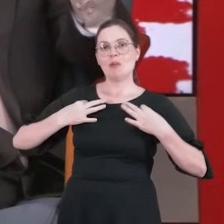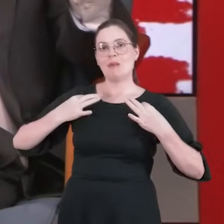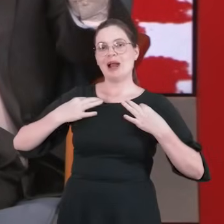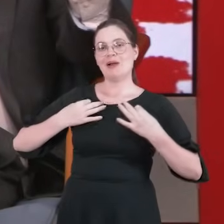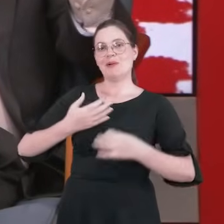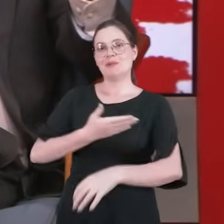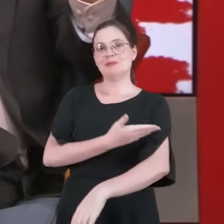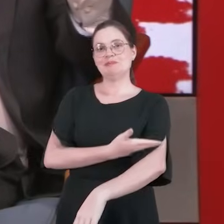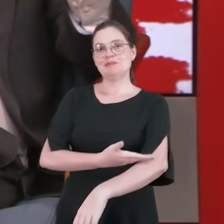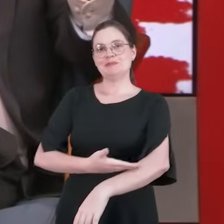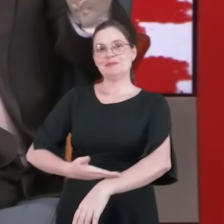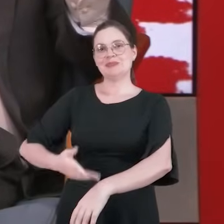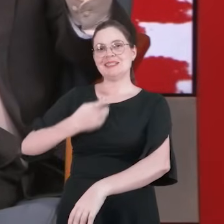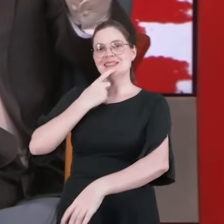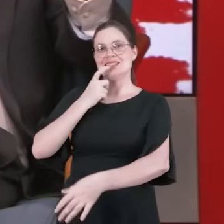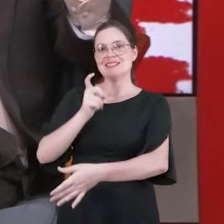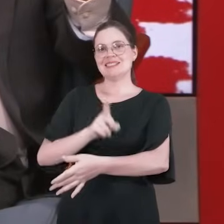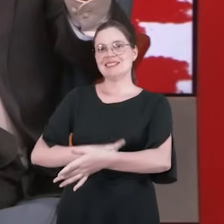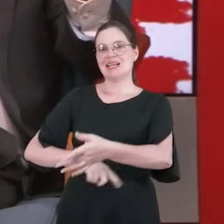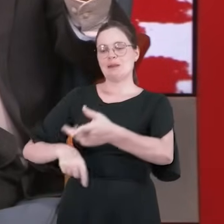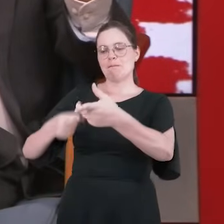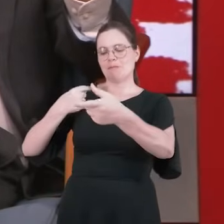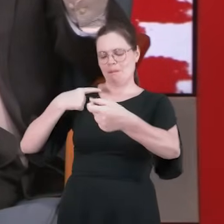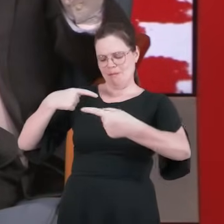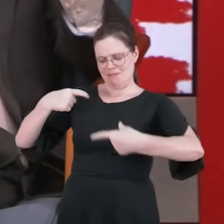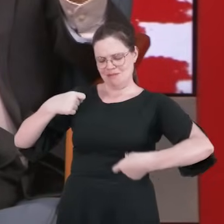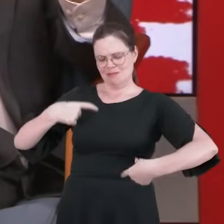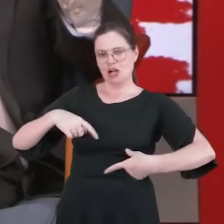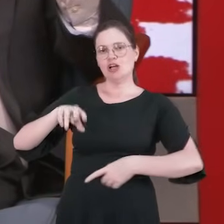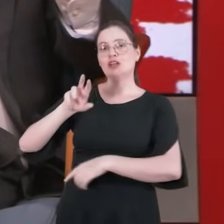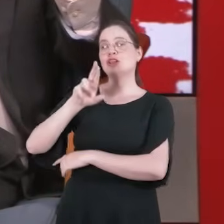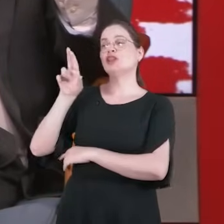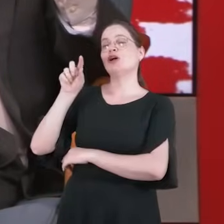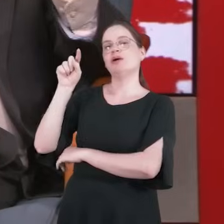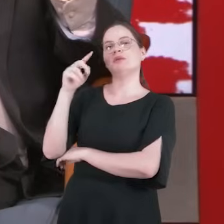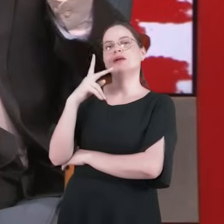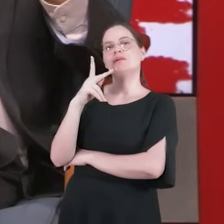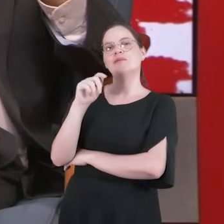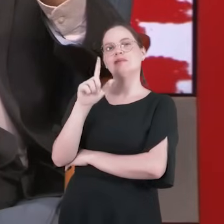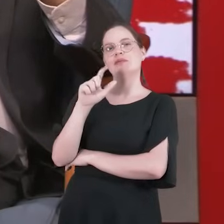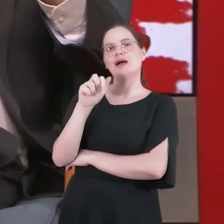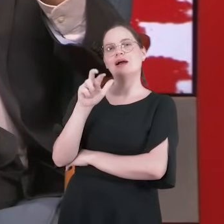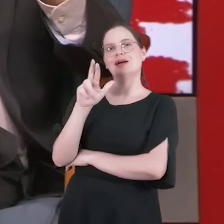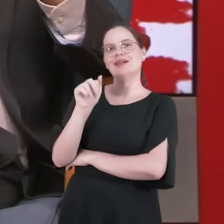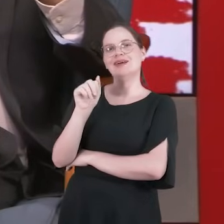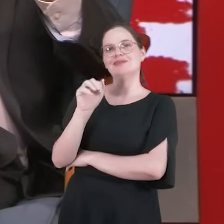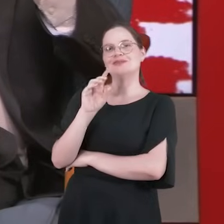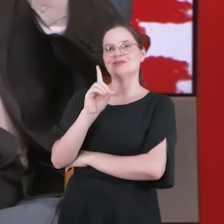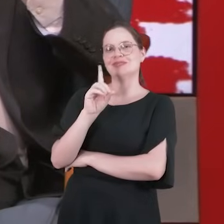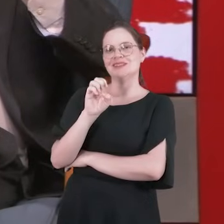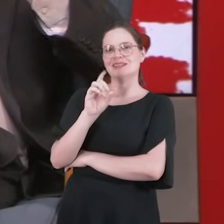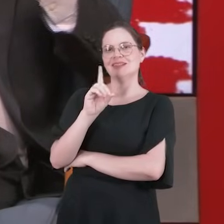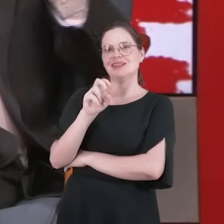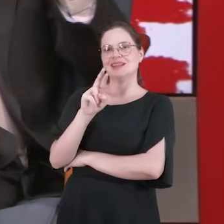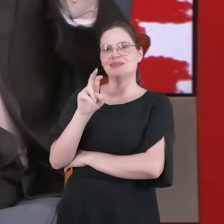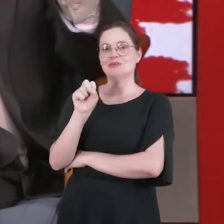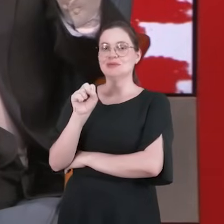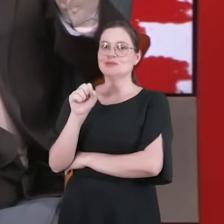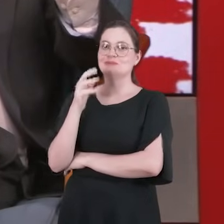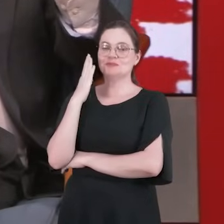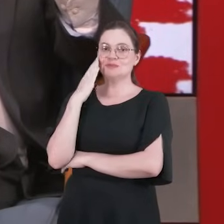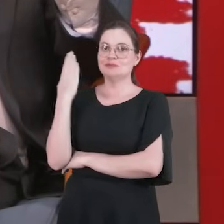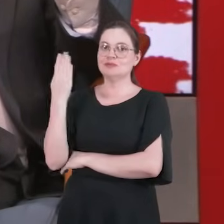veste salpicada de sangue, e o nome pelo qual se chama é a palavra.